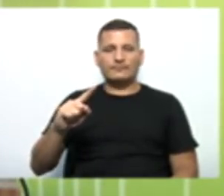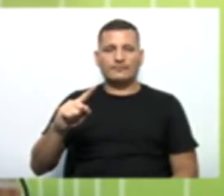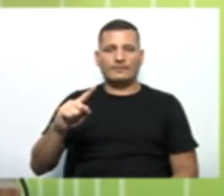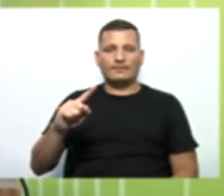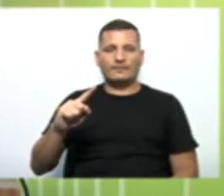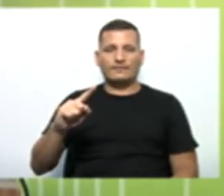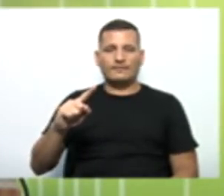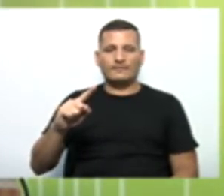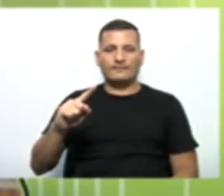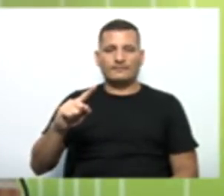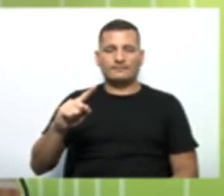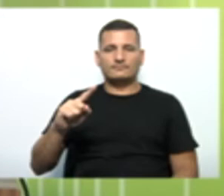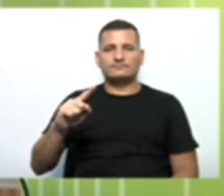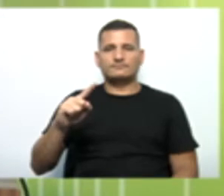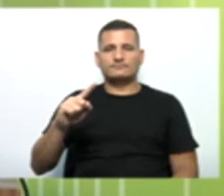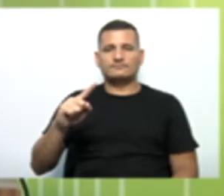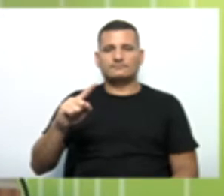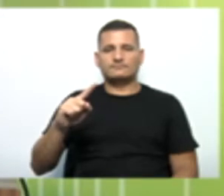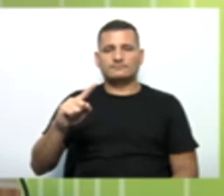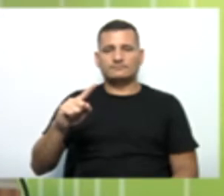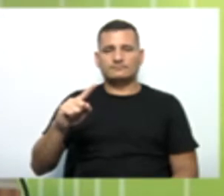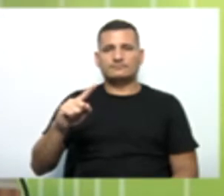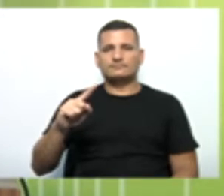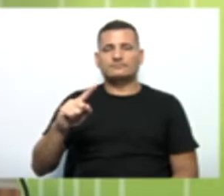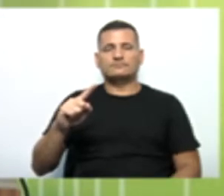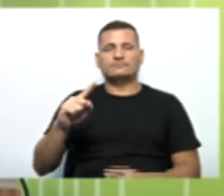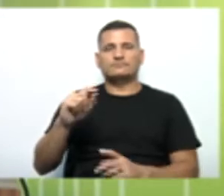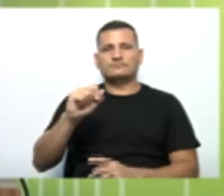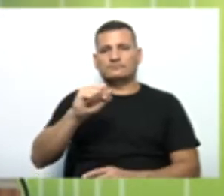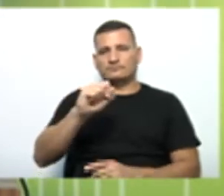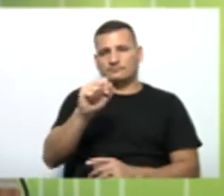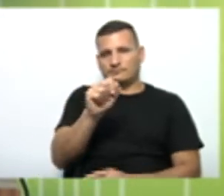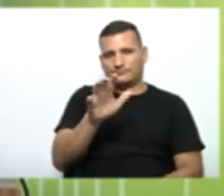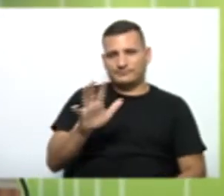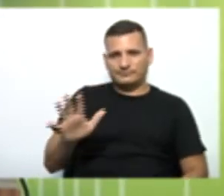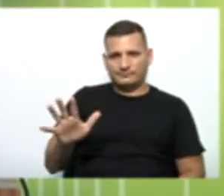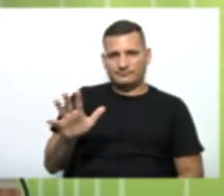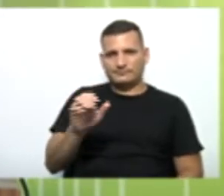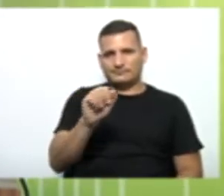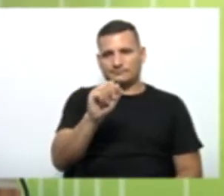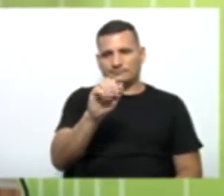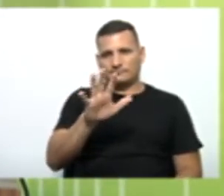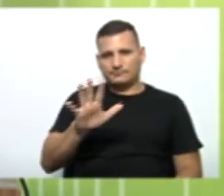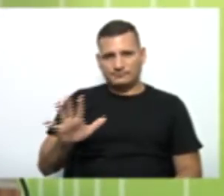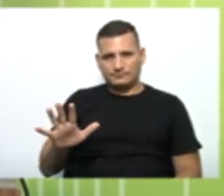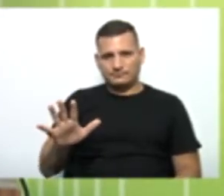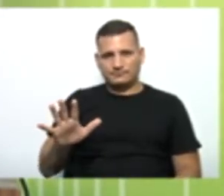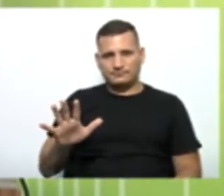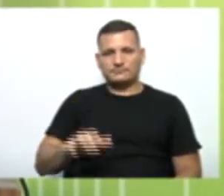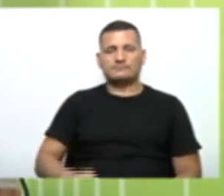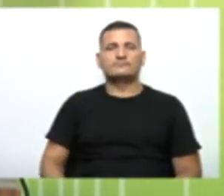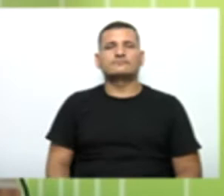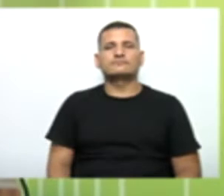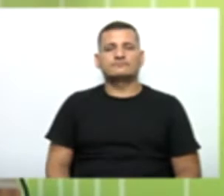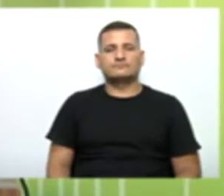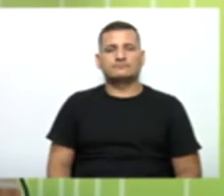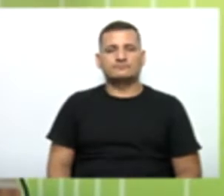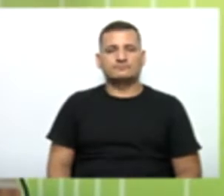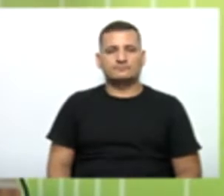aí você colocou ele como uma extensão, porque é um sistema que está dentro de um outro